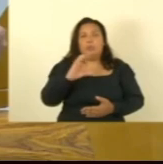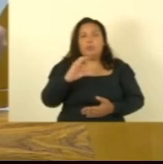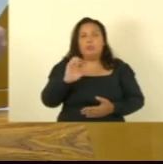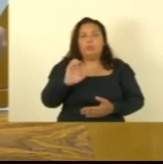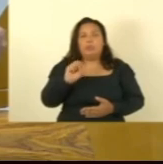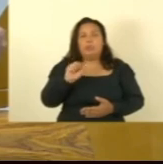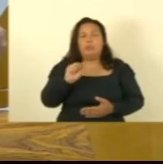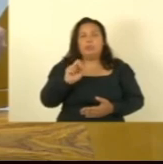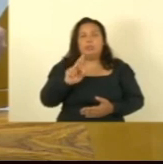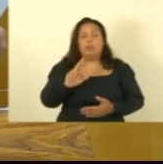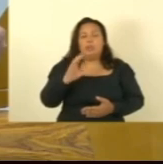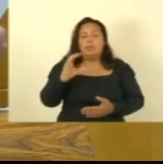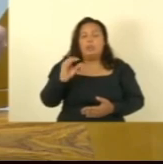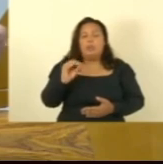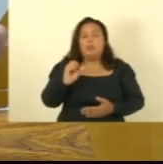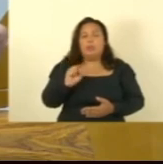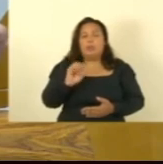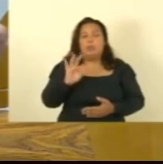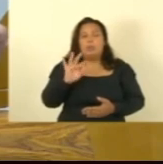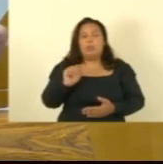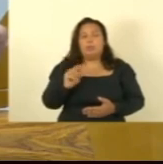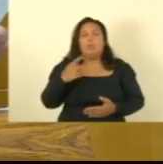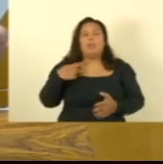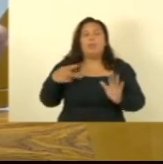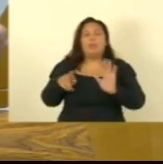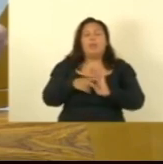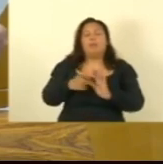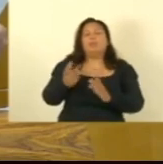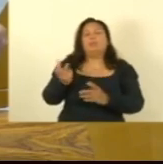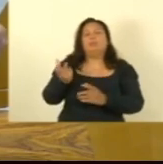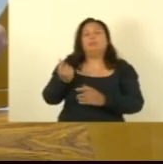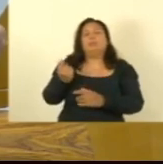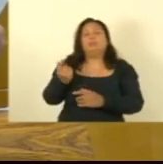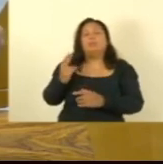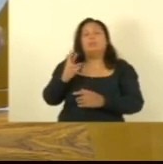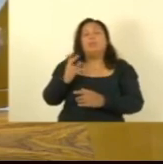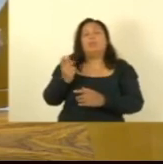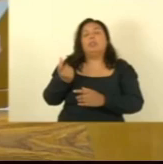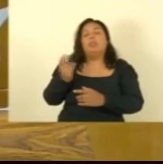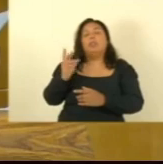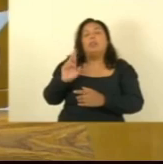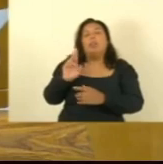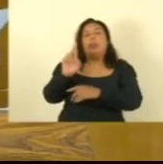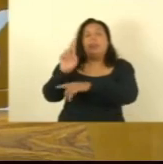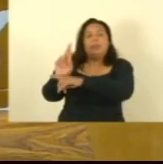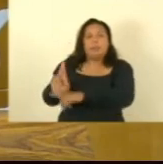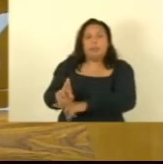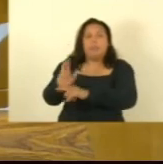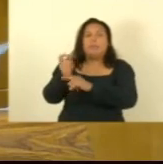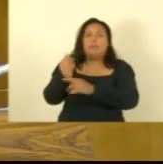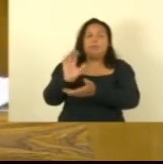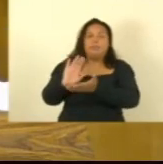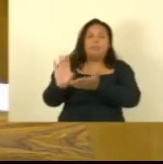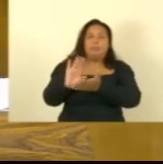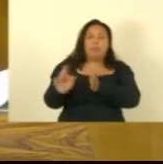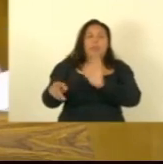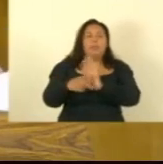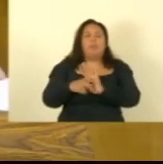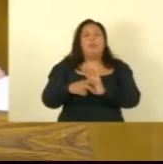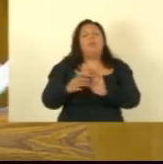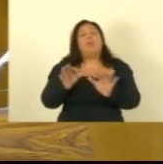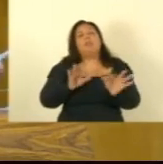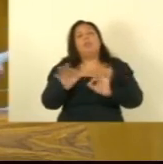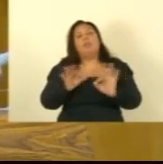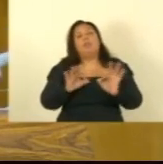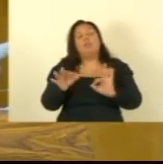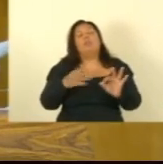da Polícia Militar do Estado do Espírito Santo, da Reserva Remunerada, idealizador da Polícia Interativa no